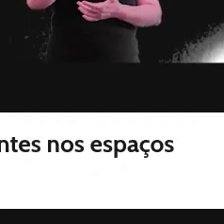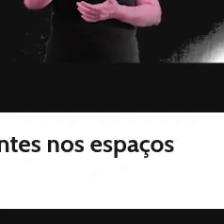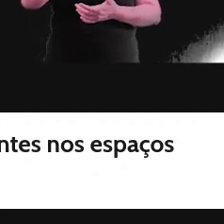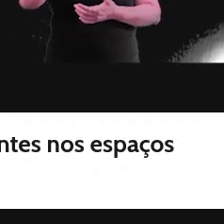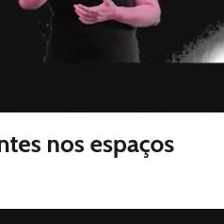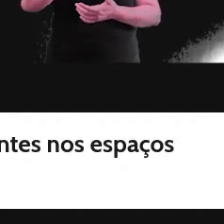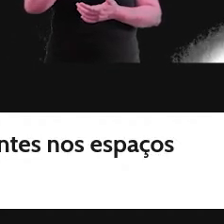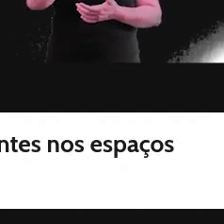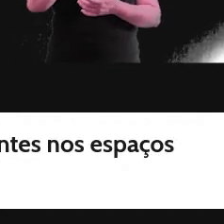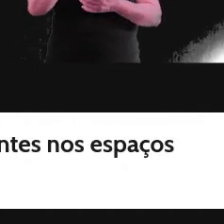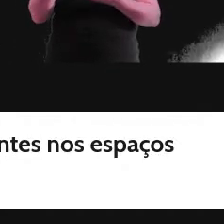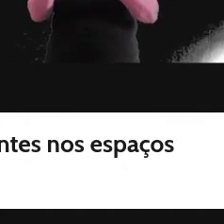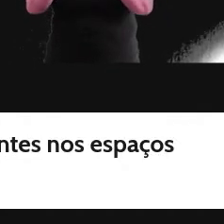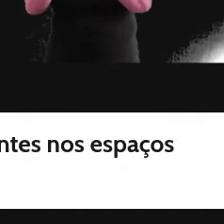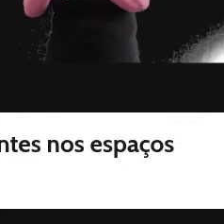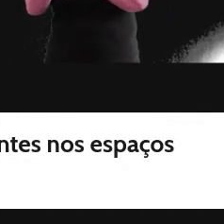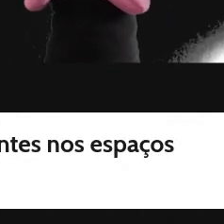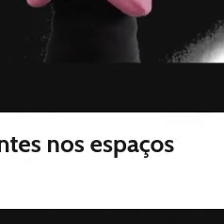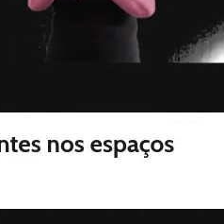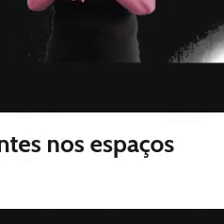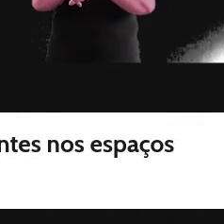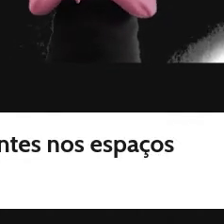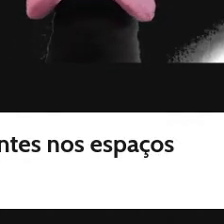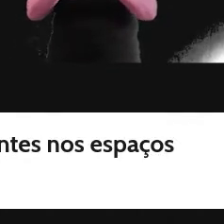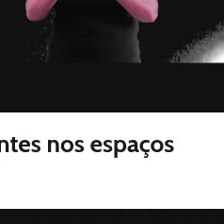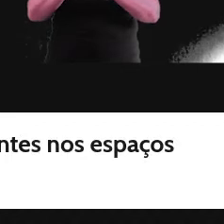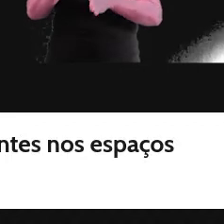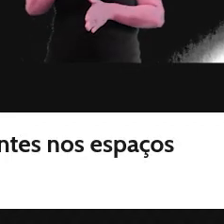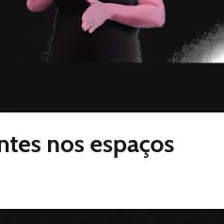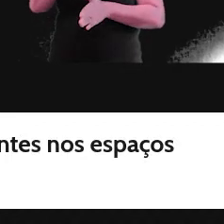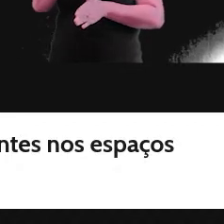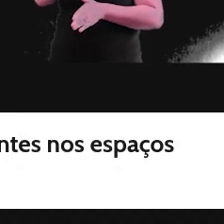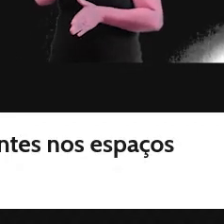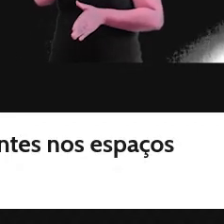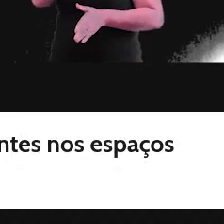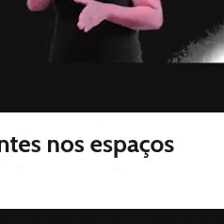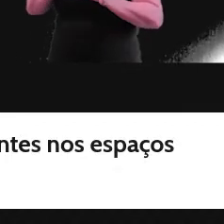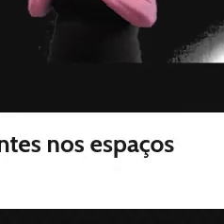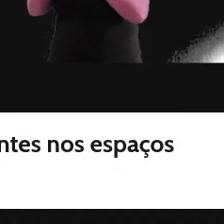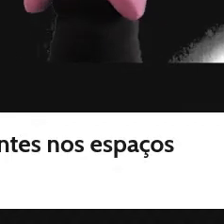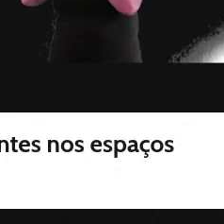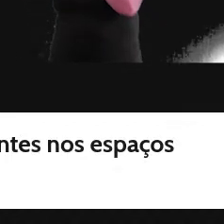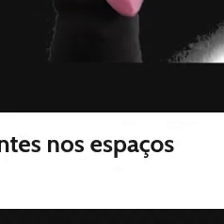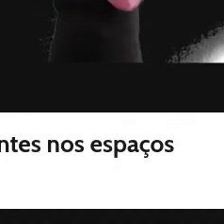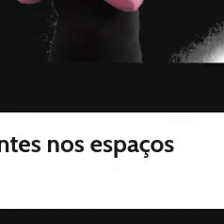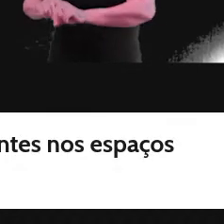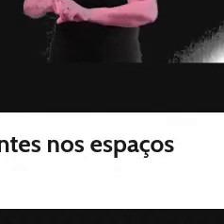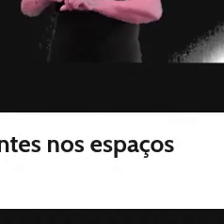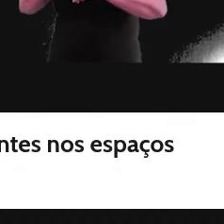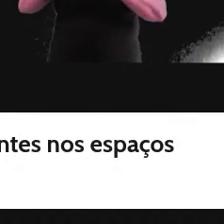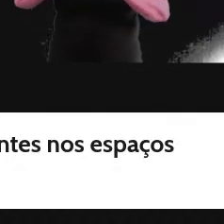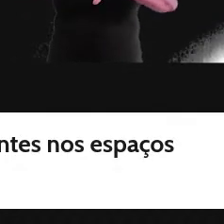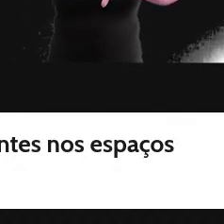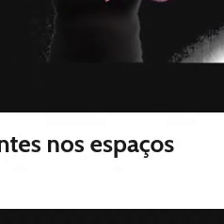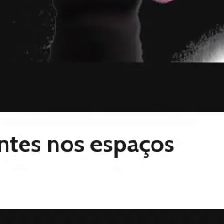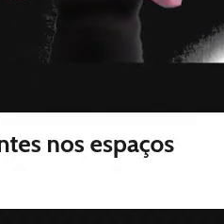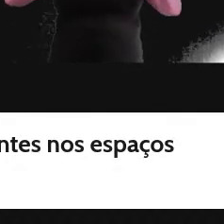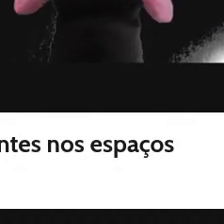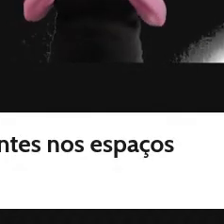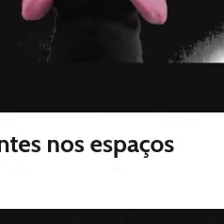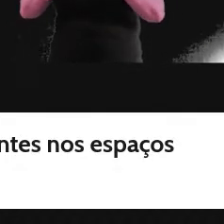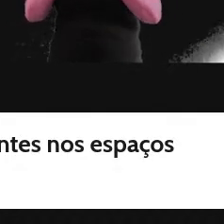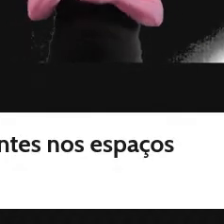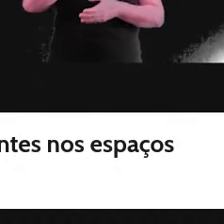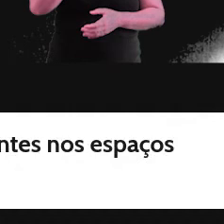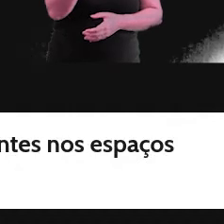que as estratégias de acessibilidade, elas não só beneficiam o público com deficiência, mas uma gama variada de públicos, né? Então,